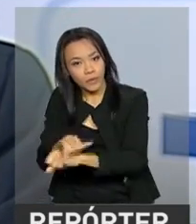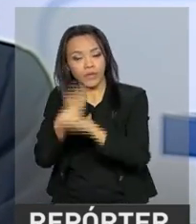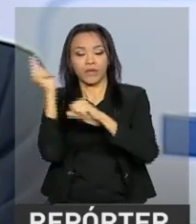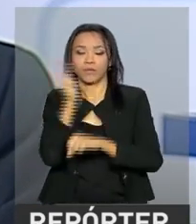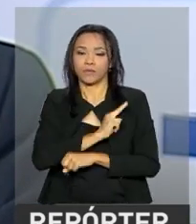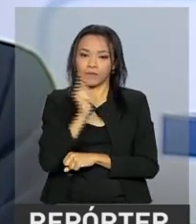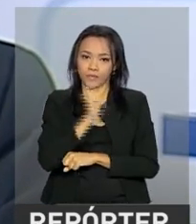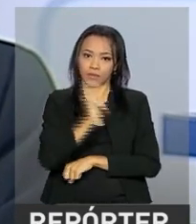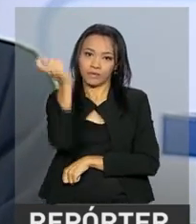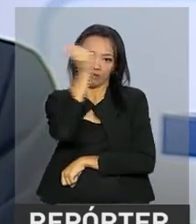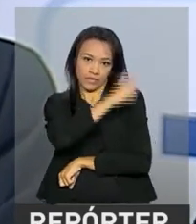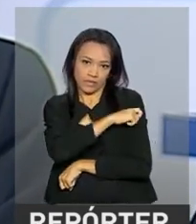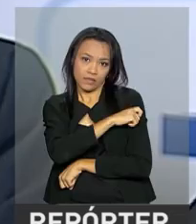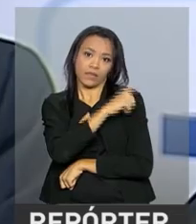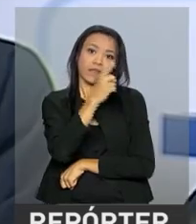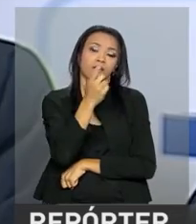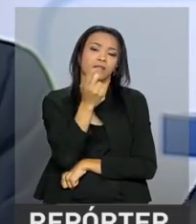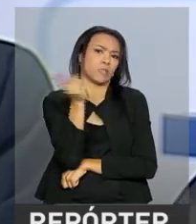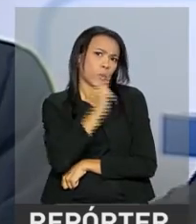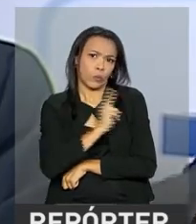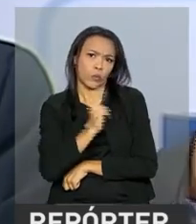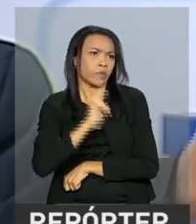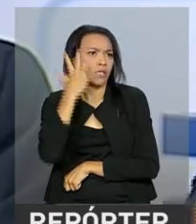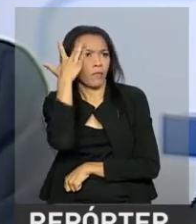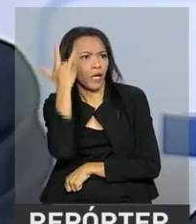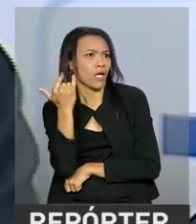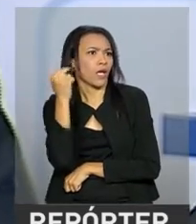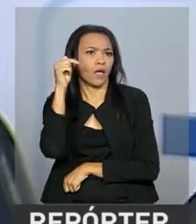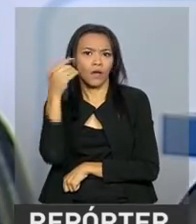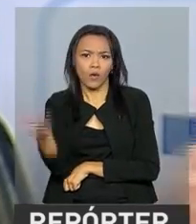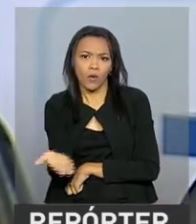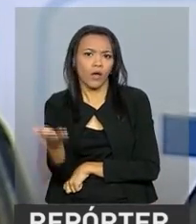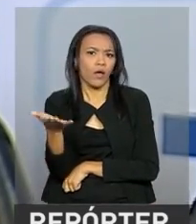possível se vacinar. Não tem pressa, pode ser hoje, amanhã, semana que